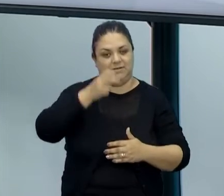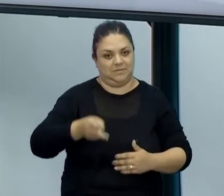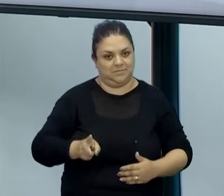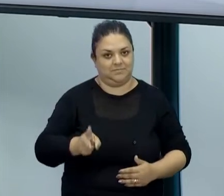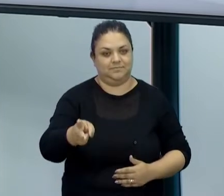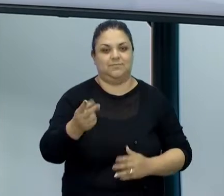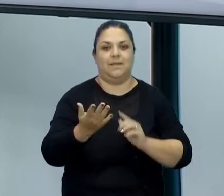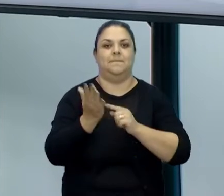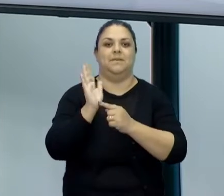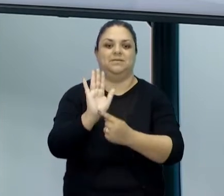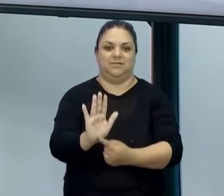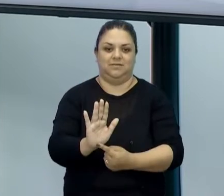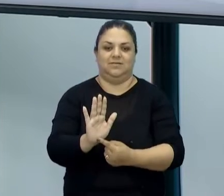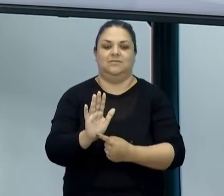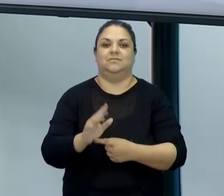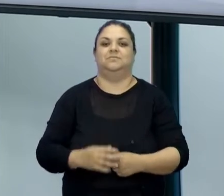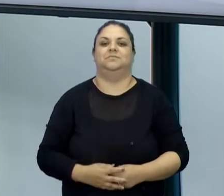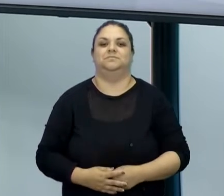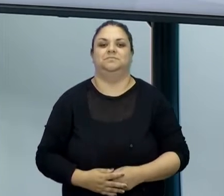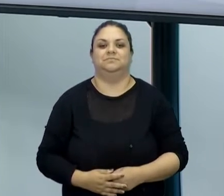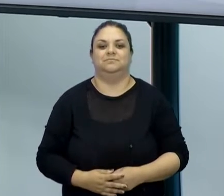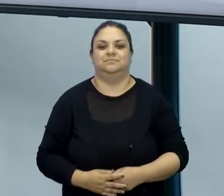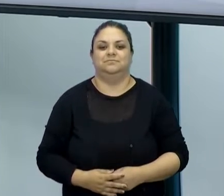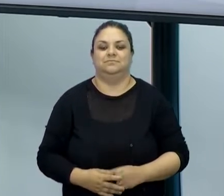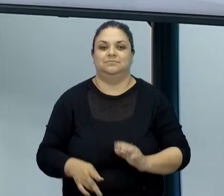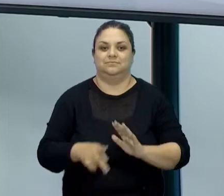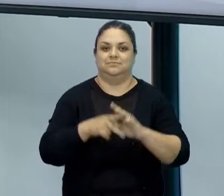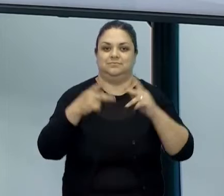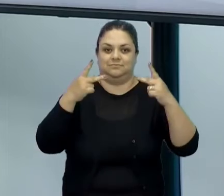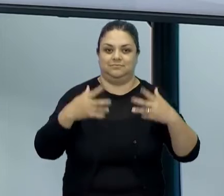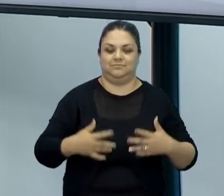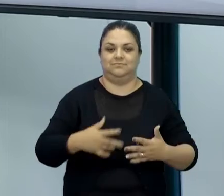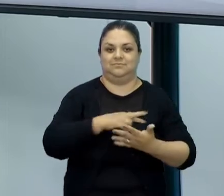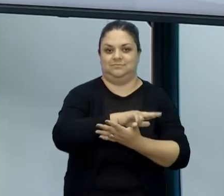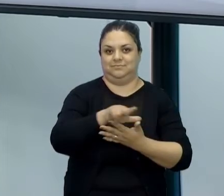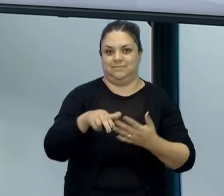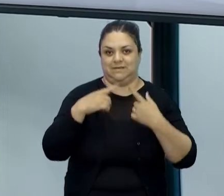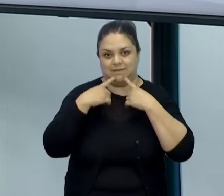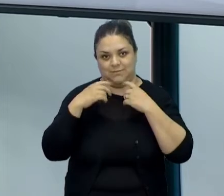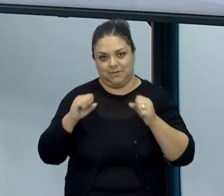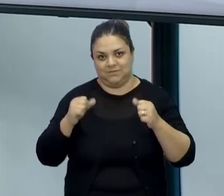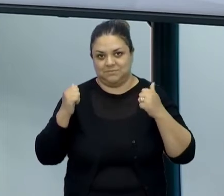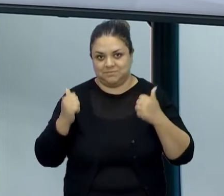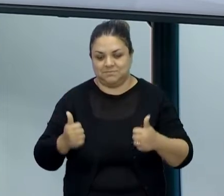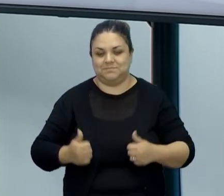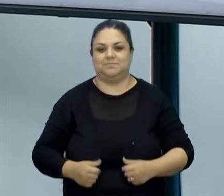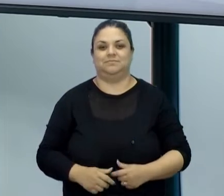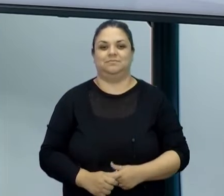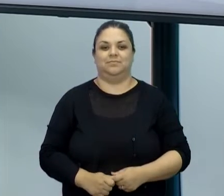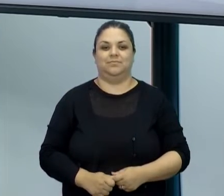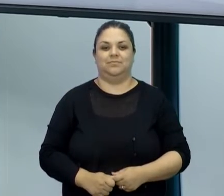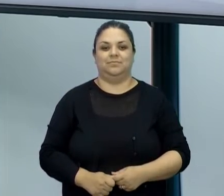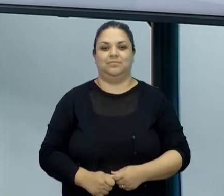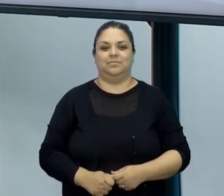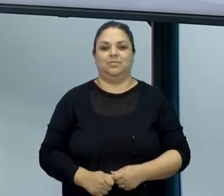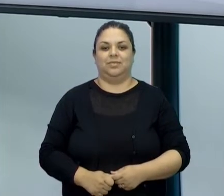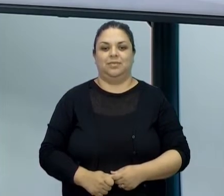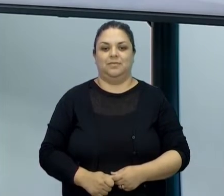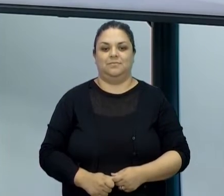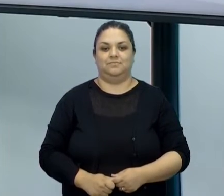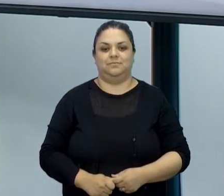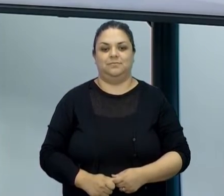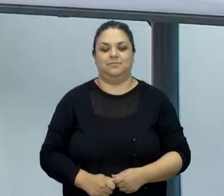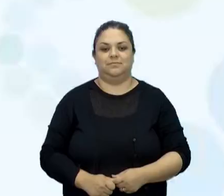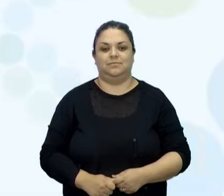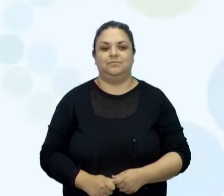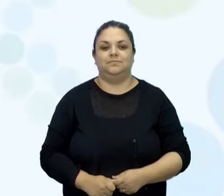a apresentação de programações em diversas linguagens, tá certo? De olho na tela. O nome